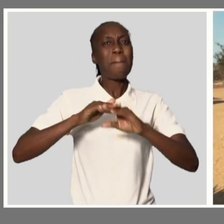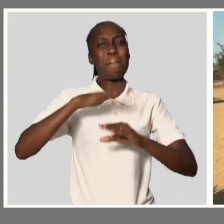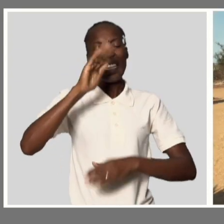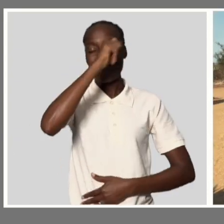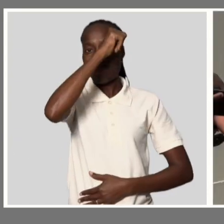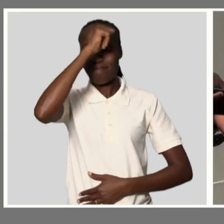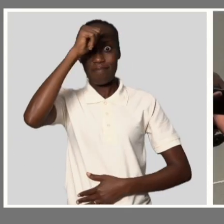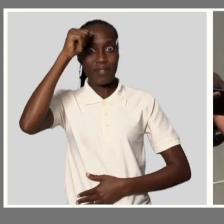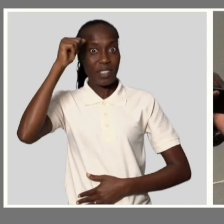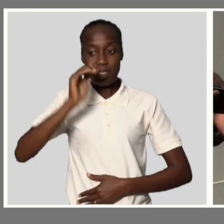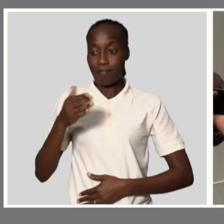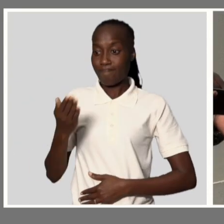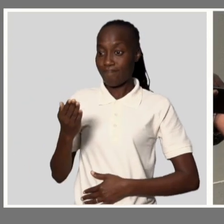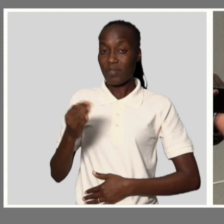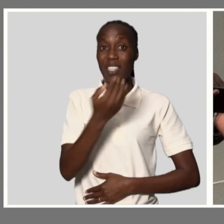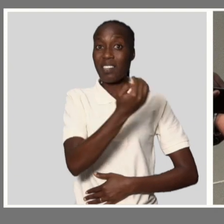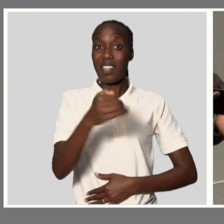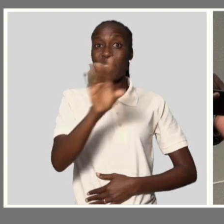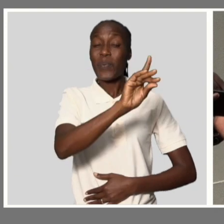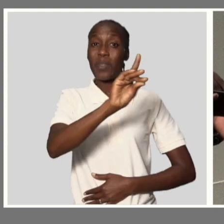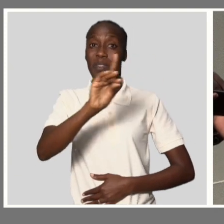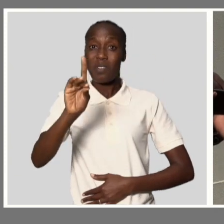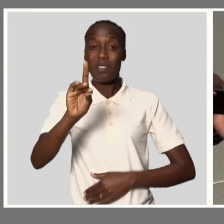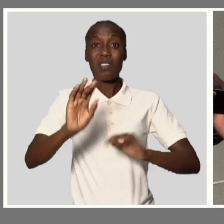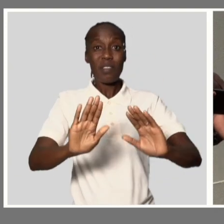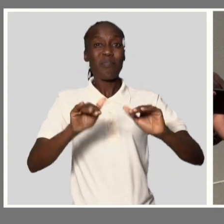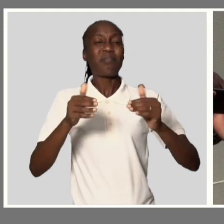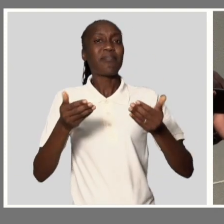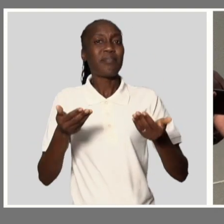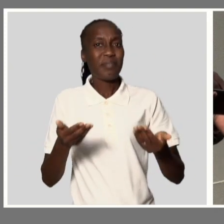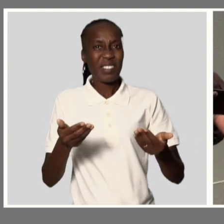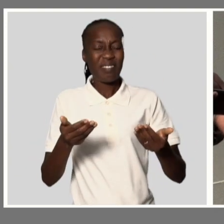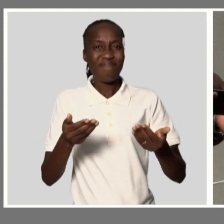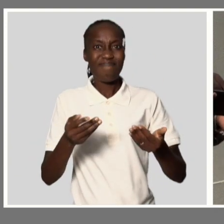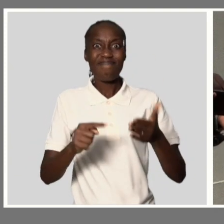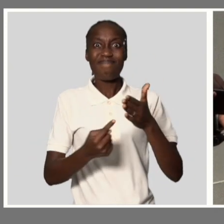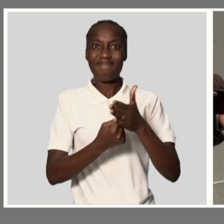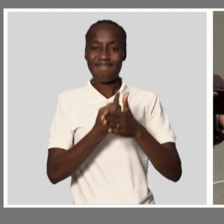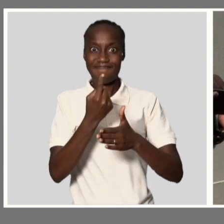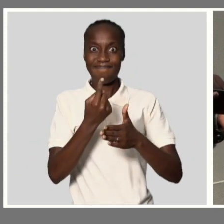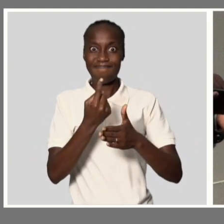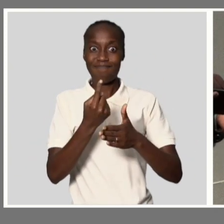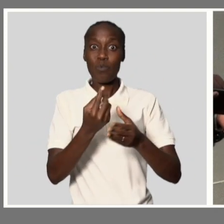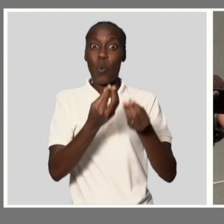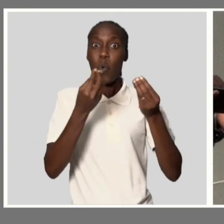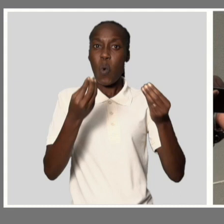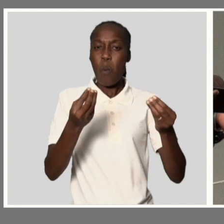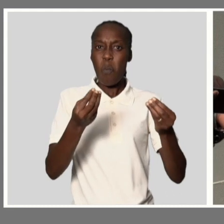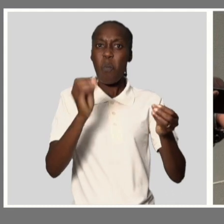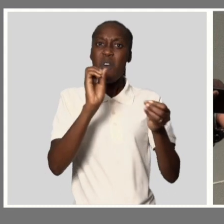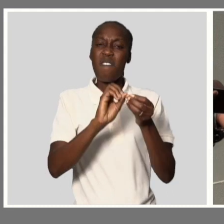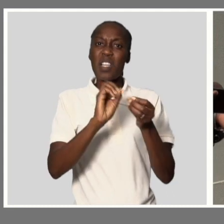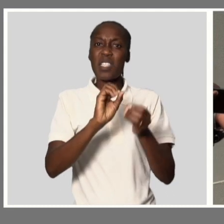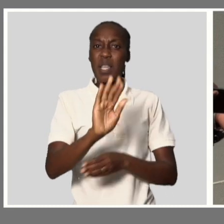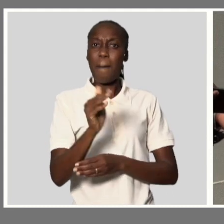prejudicadas. As crianças com deficiência saíram, vamos dizer, prejudicadas com as modalidades que foram criadas